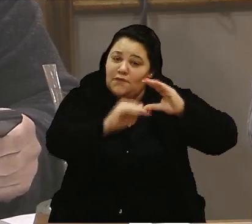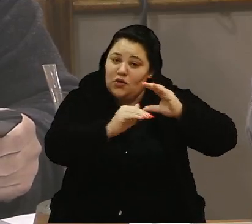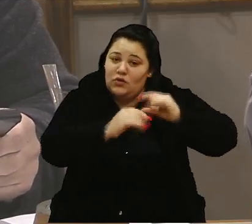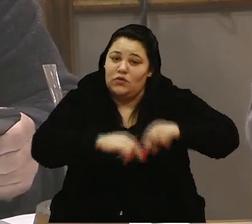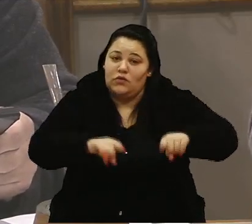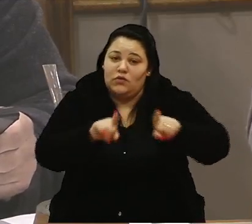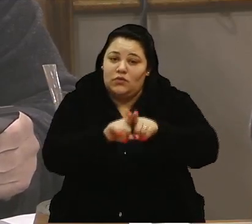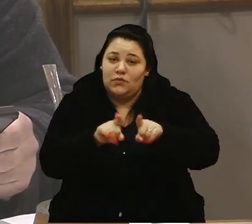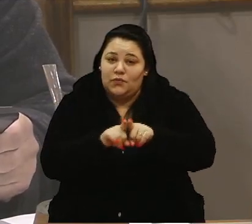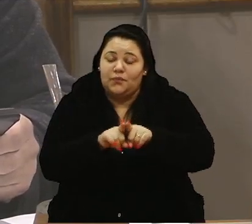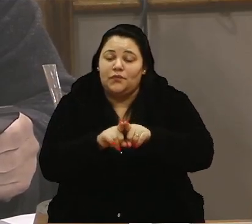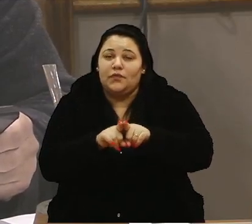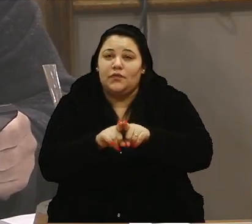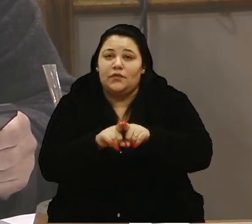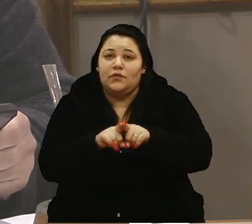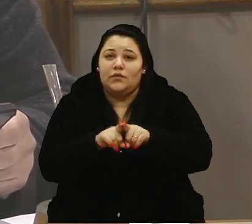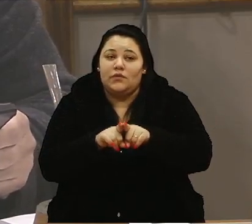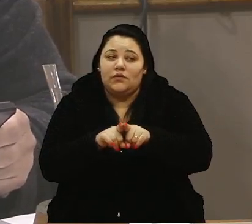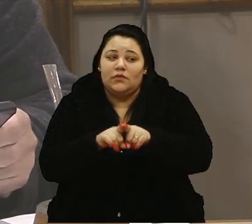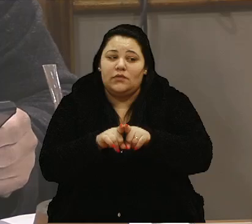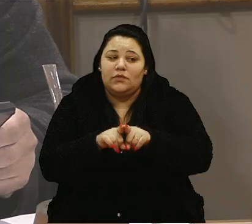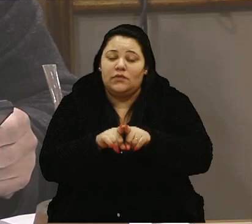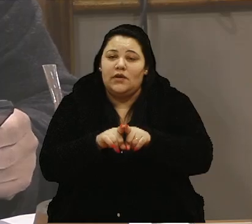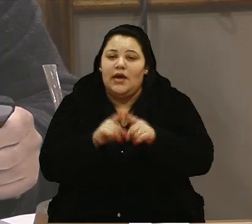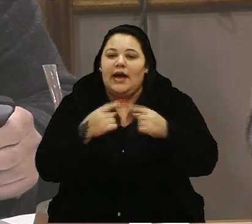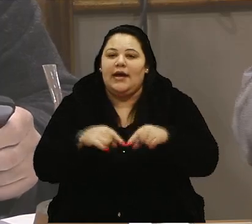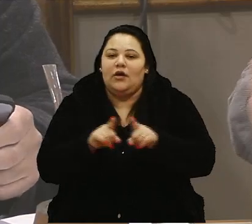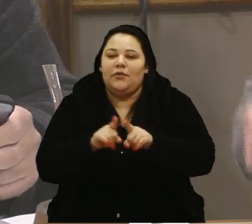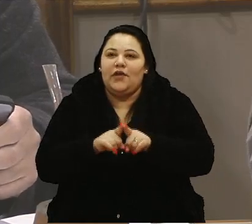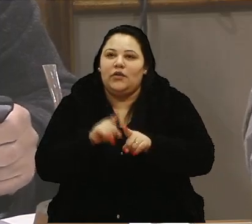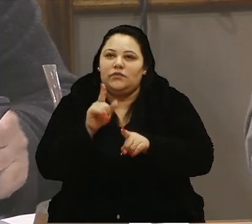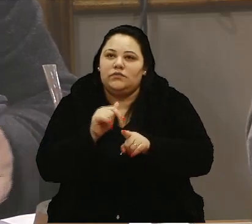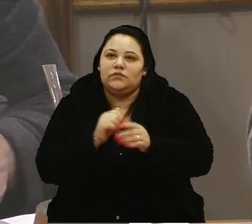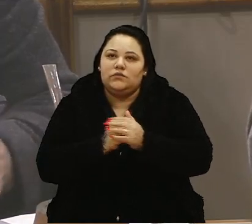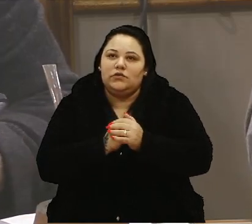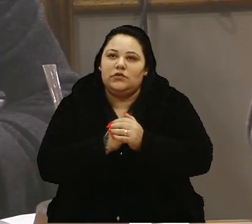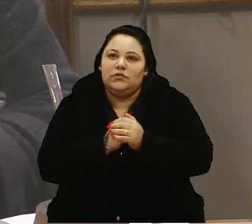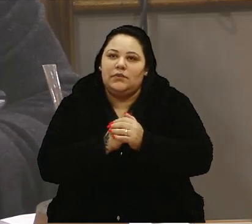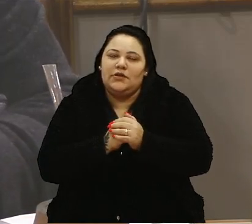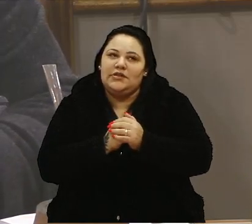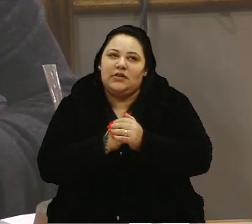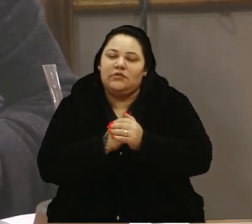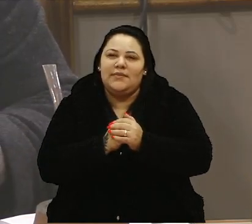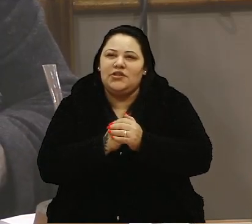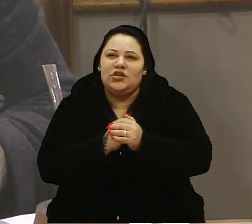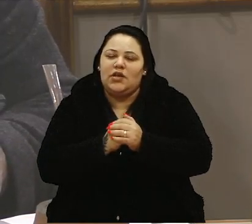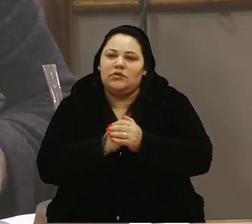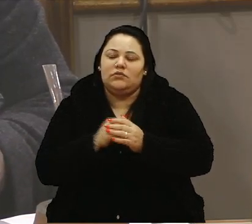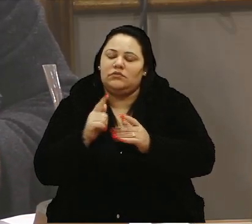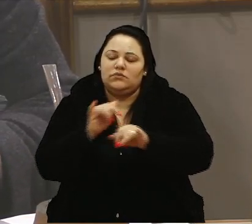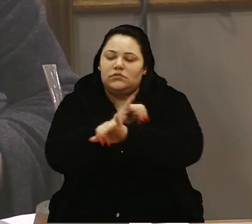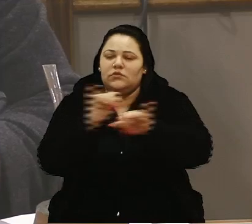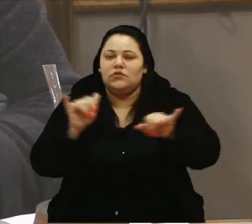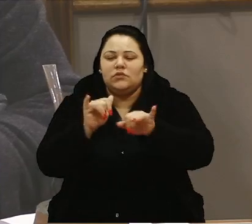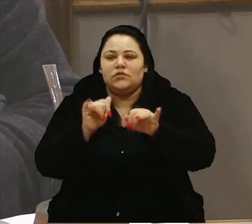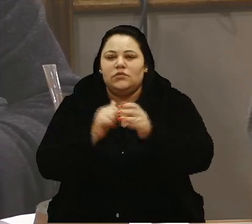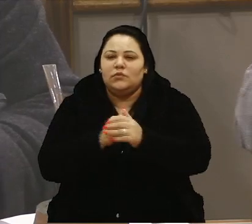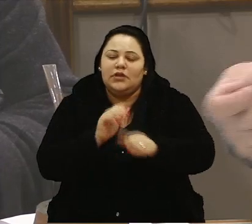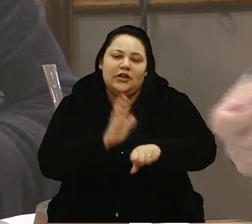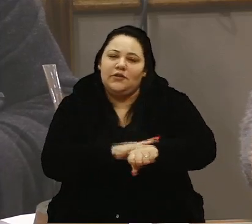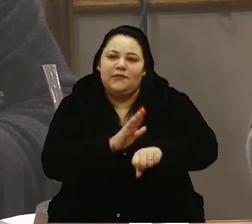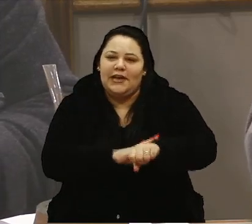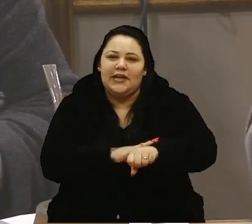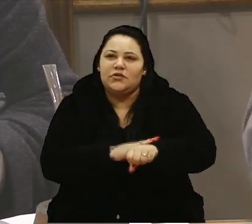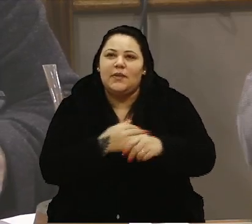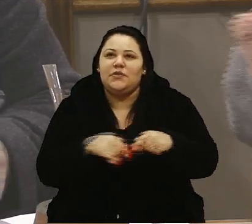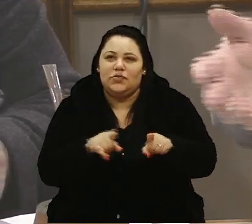âmbito municipal, estadual e federal, muitas coisas que são prestadas em campanha, muitas vezes não conseguem ser aplicadas no momento, naquilo